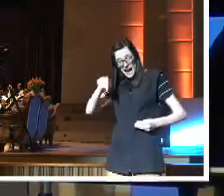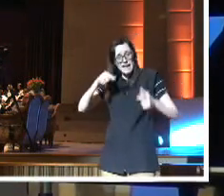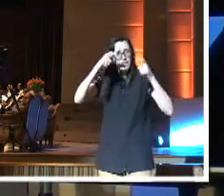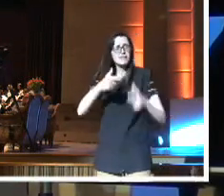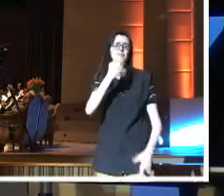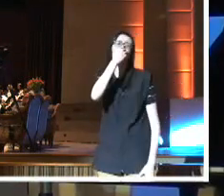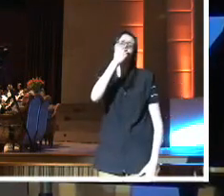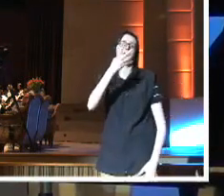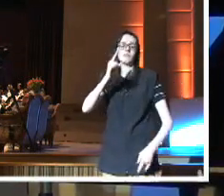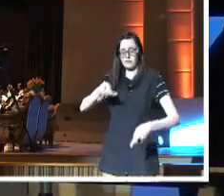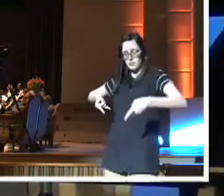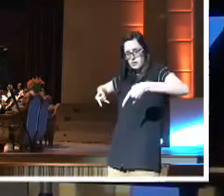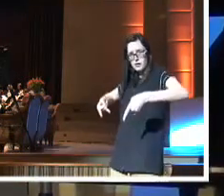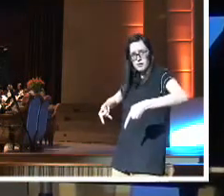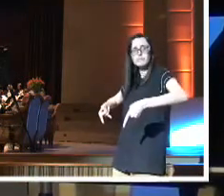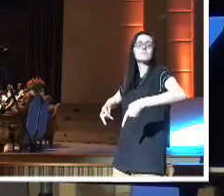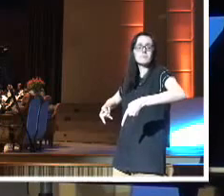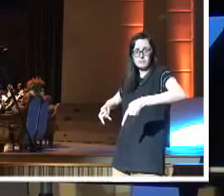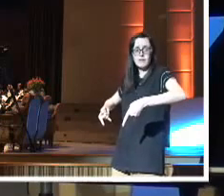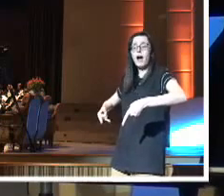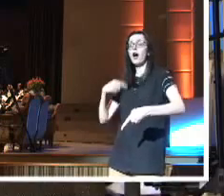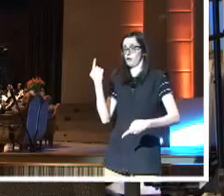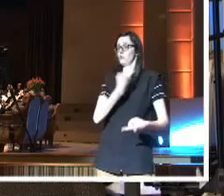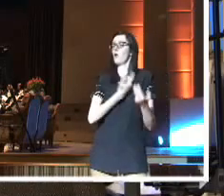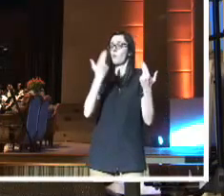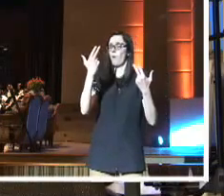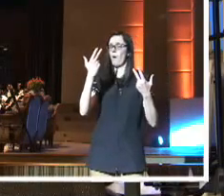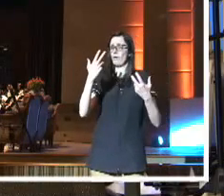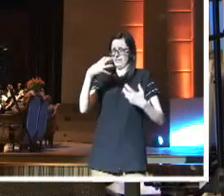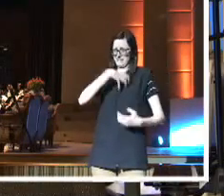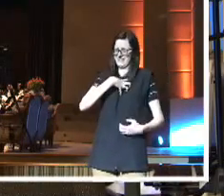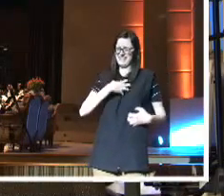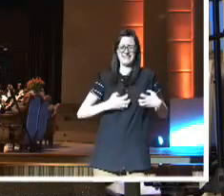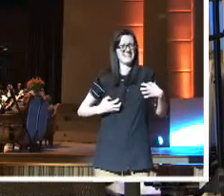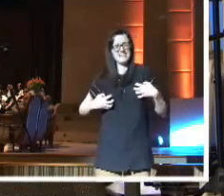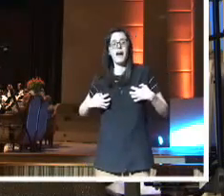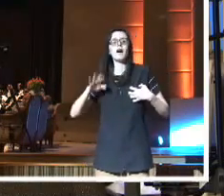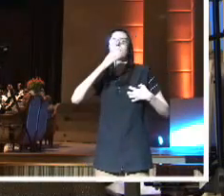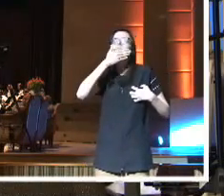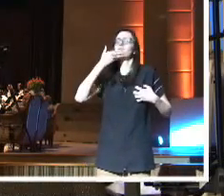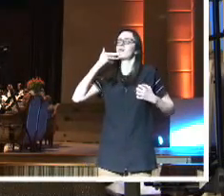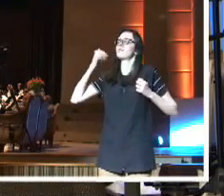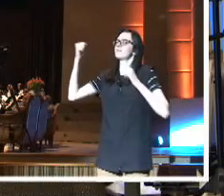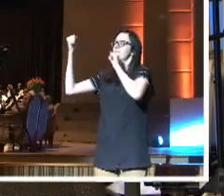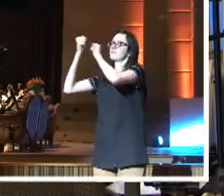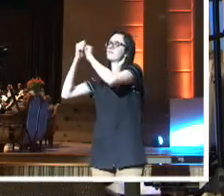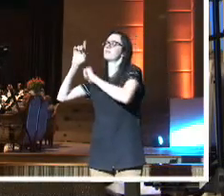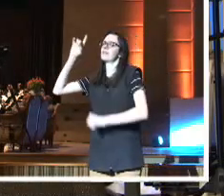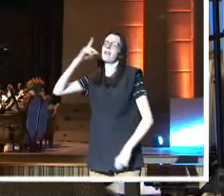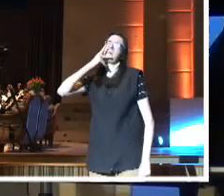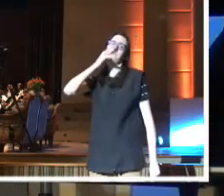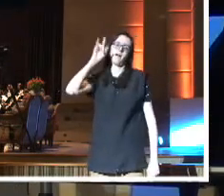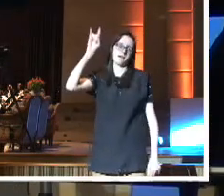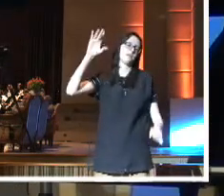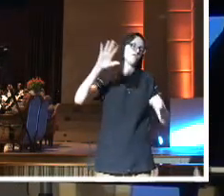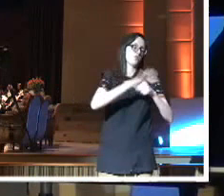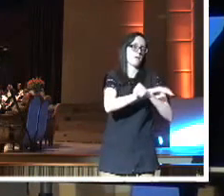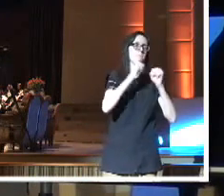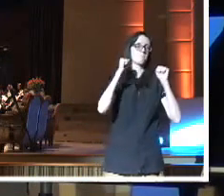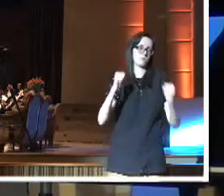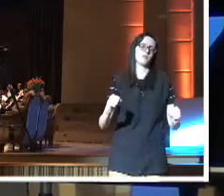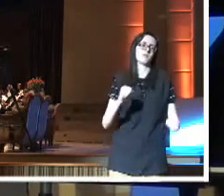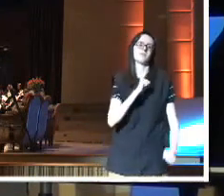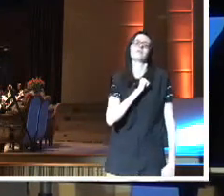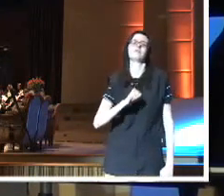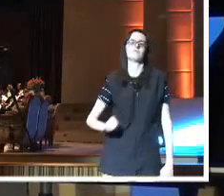estar, quando a gente está vivendo a aflição da alma, do que estar nos braços do Deus Pai Todo-Poderoso, Senhor